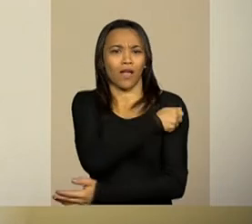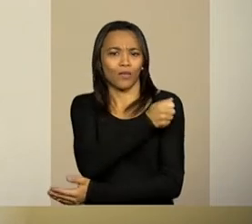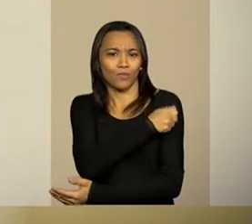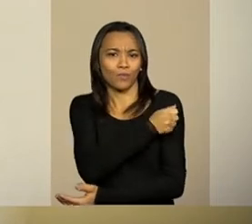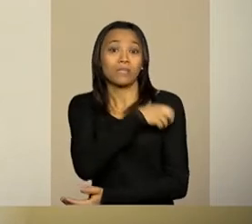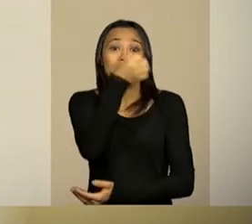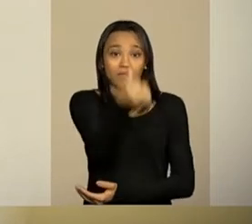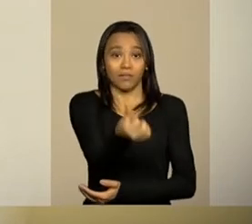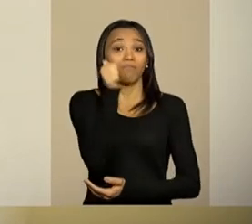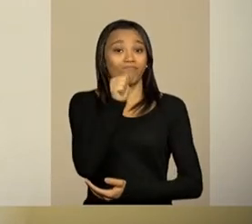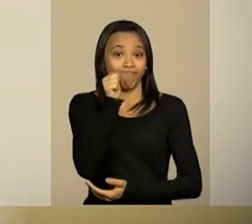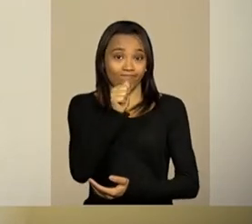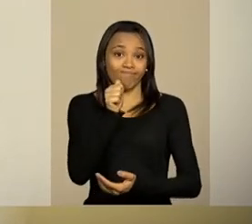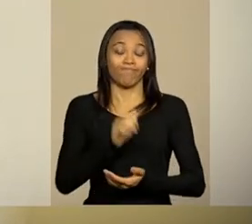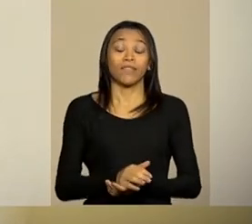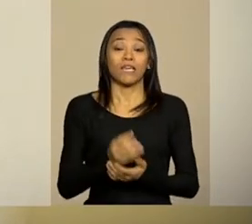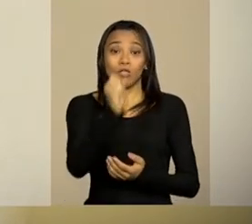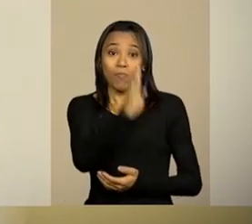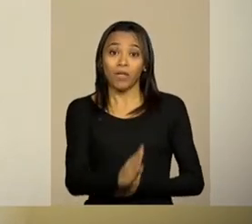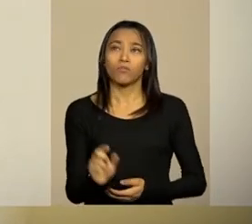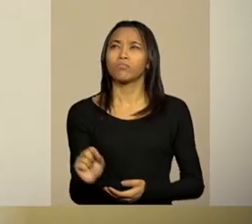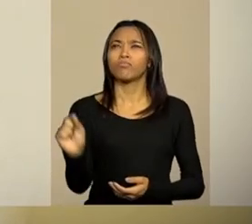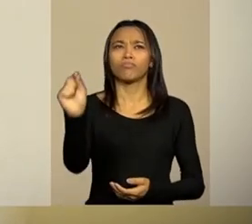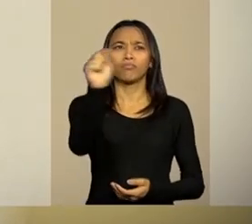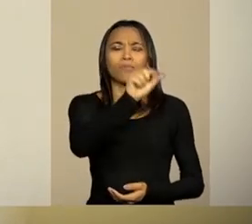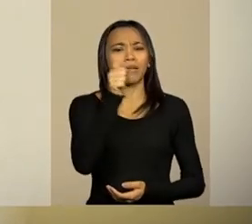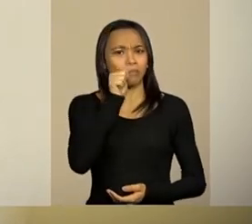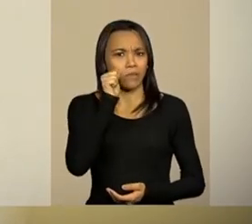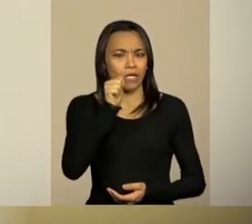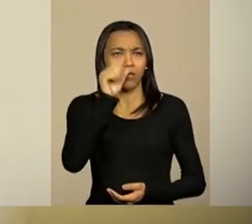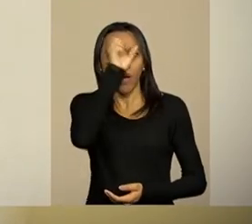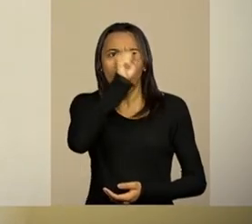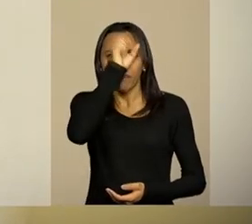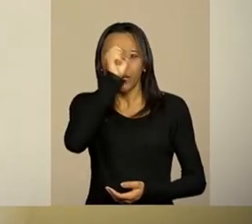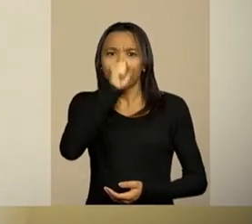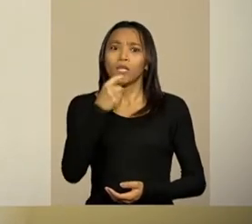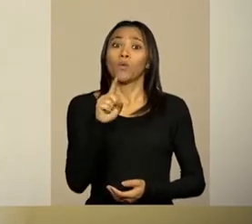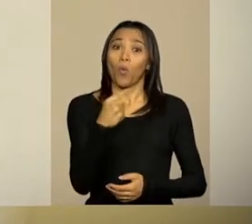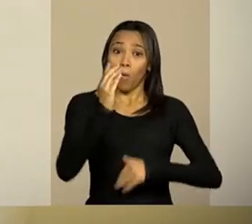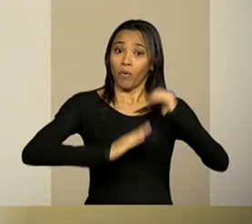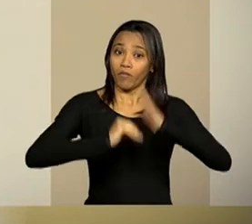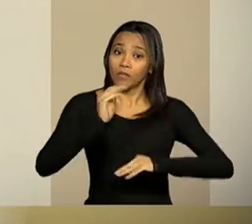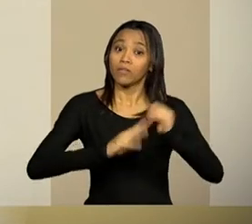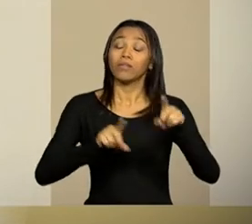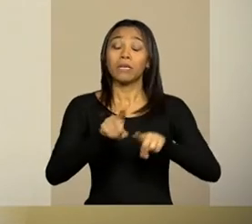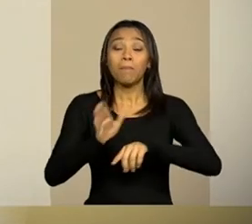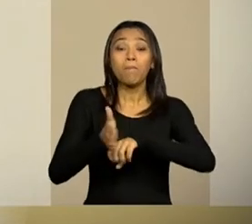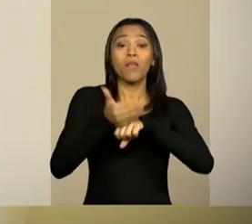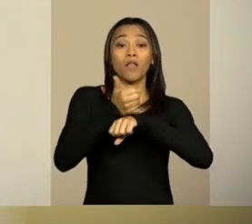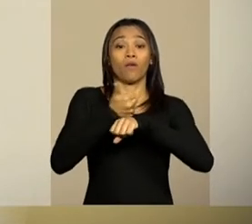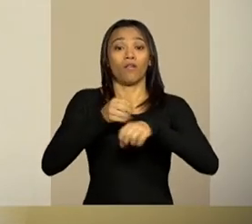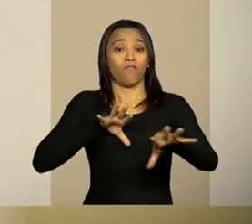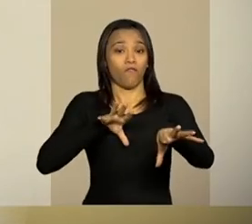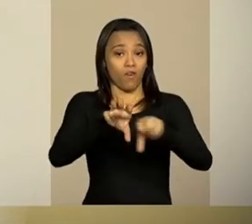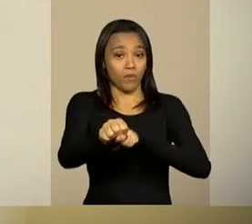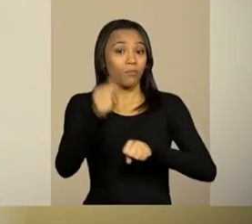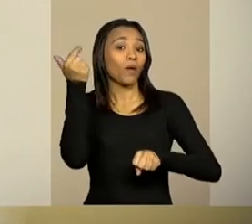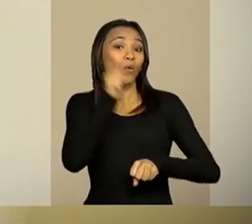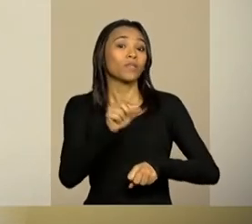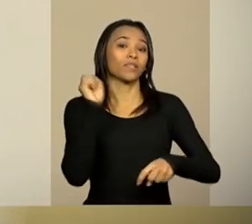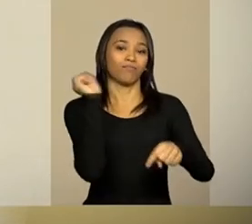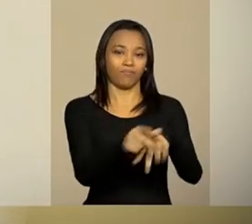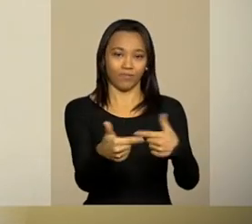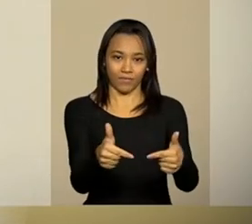do Pronatec são mulheres e pelo Brasil afora elas estão aprendendo uma profissão e melhorando a sua formação para